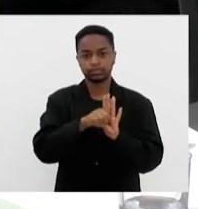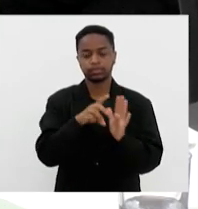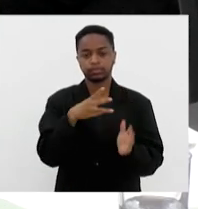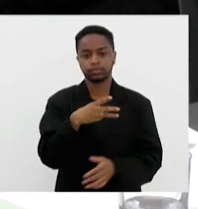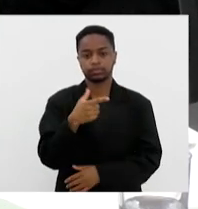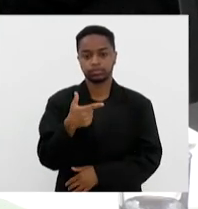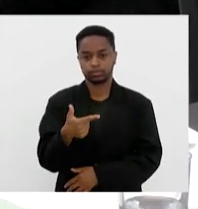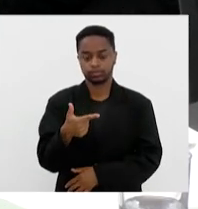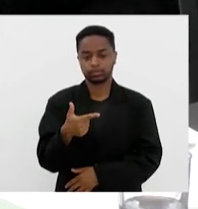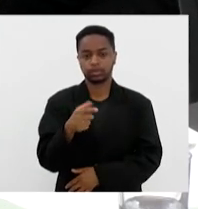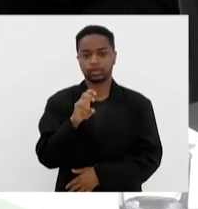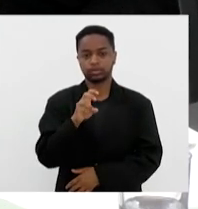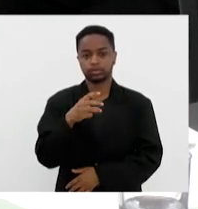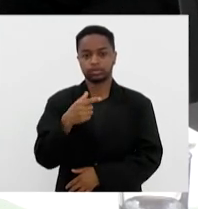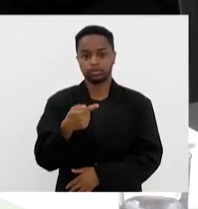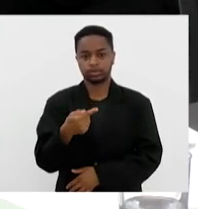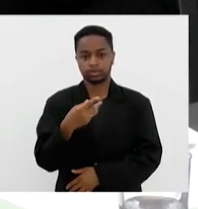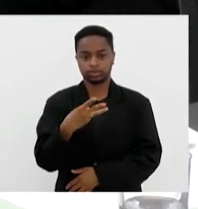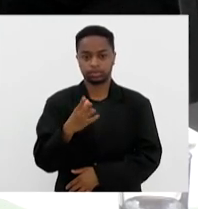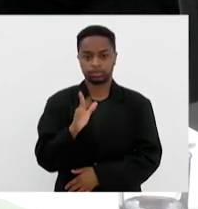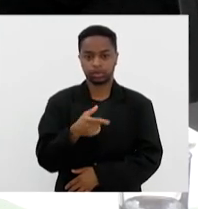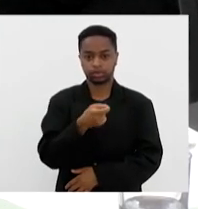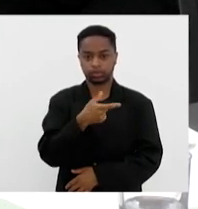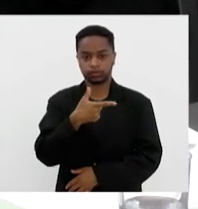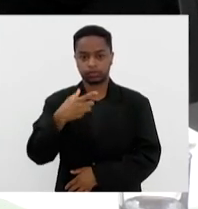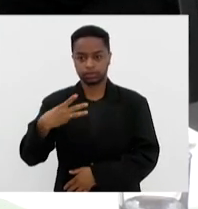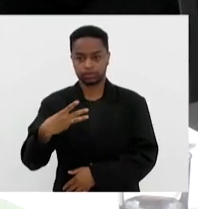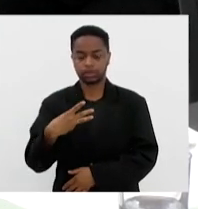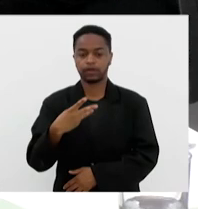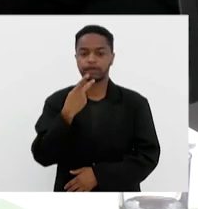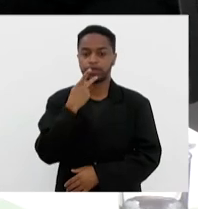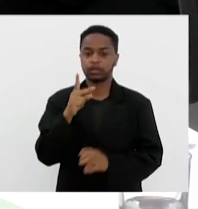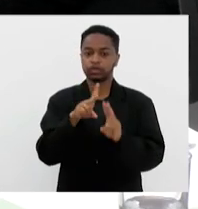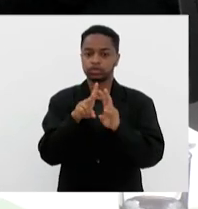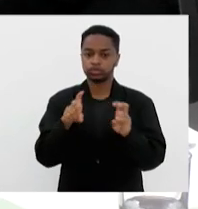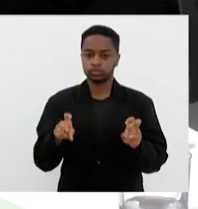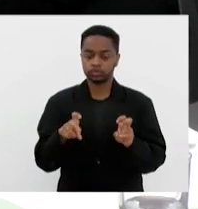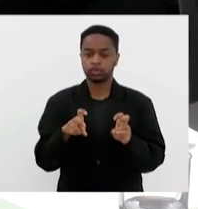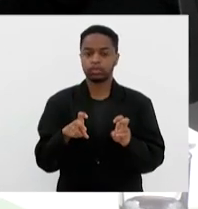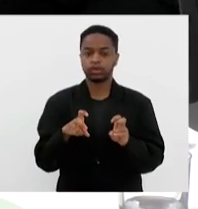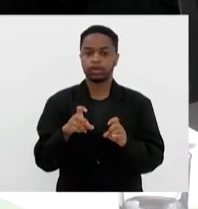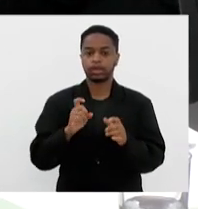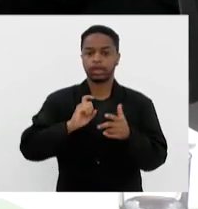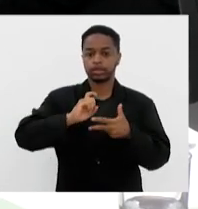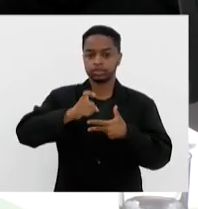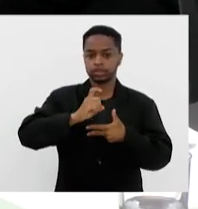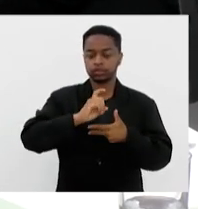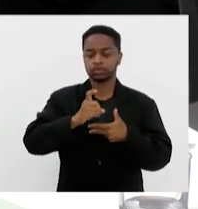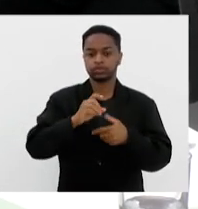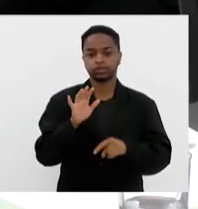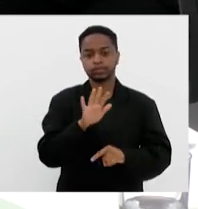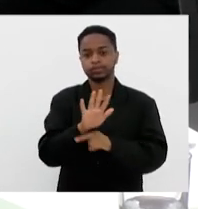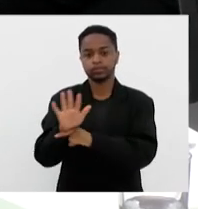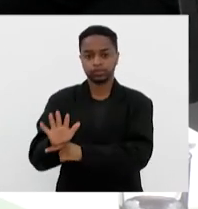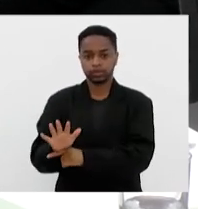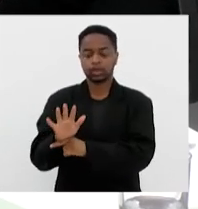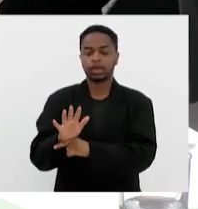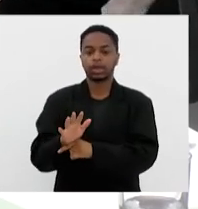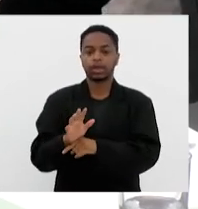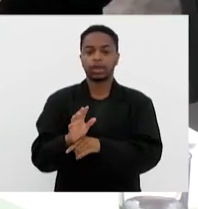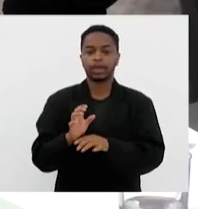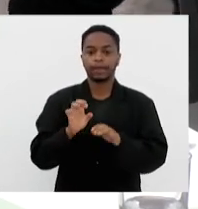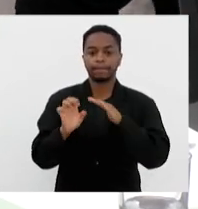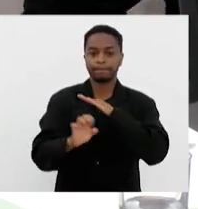da pauta, é o 573 de 23, de autoria do deputado Rosenberg Reis, que dispõe sobre o subsídio do Poder Executivo quanto ao fornecimento de gás natural veicular às